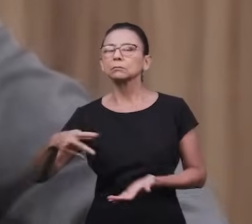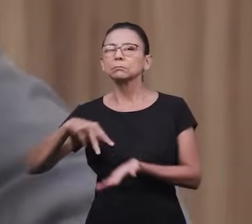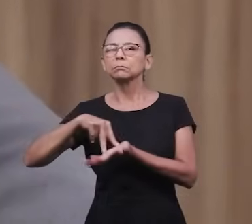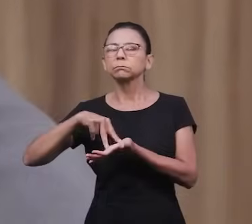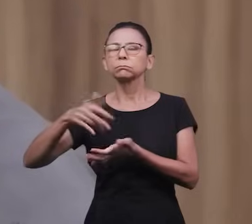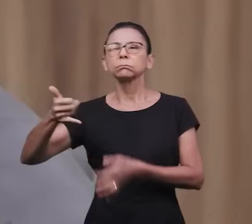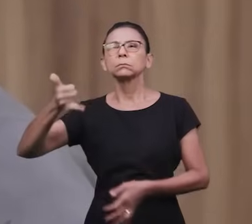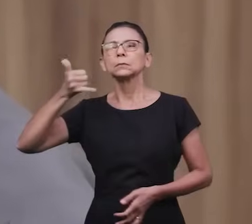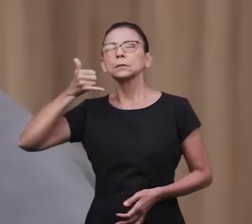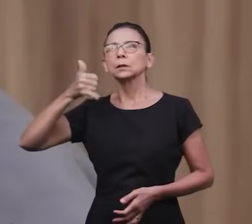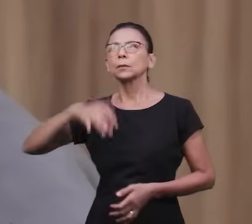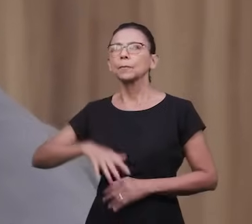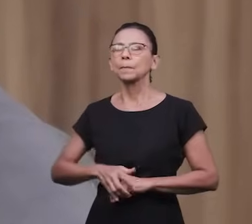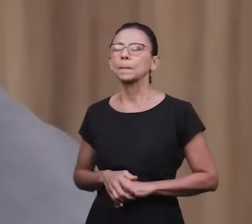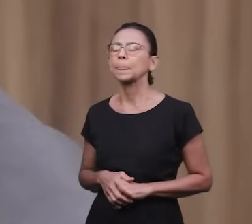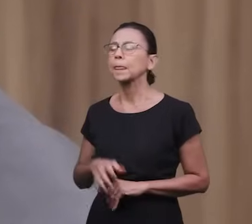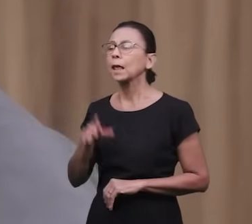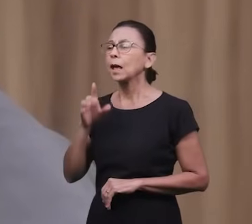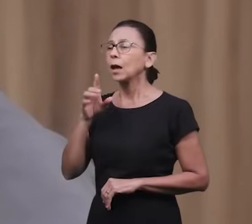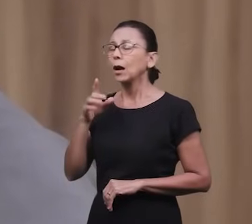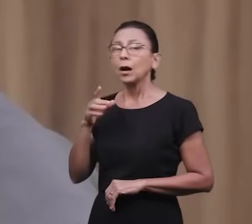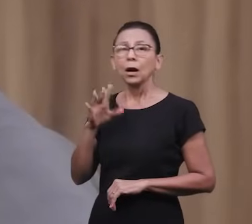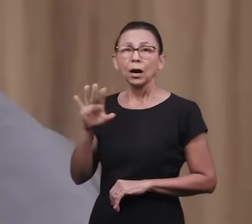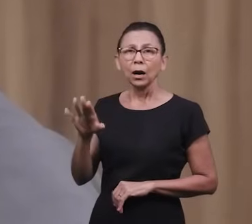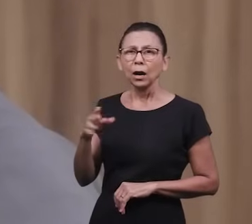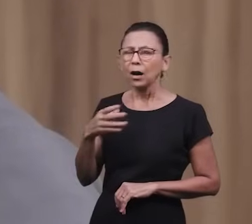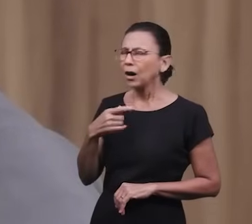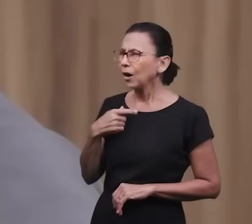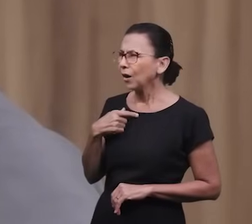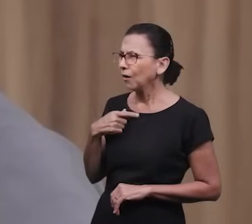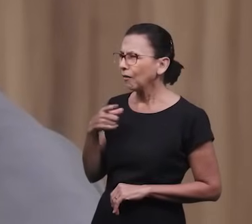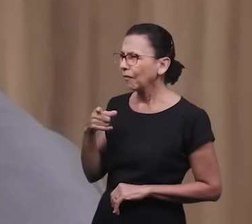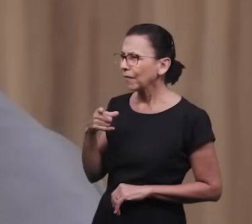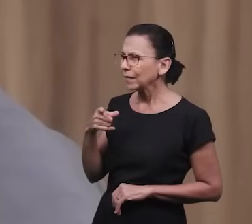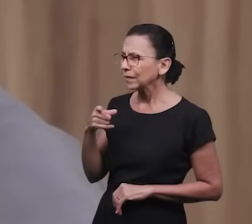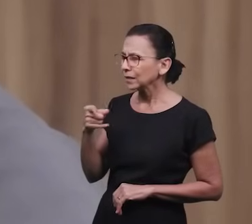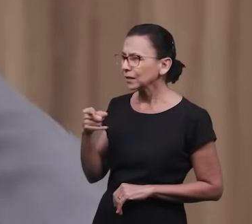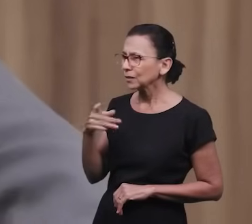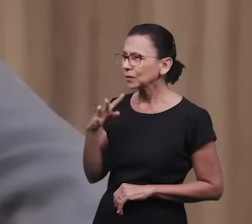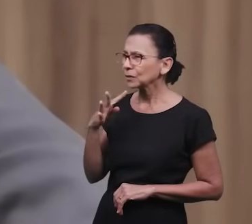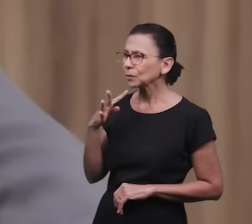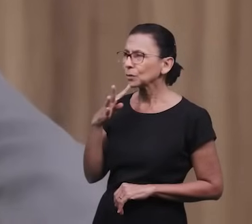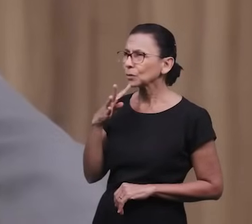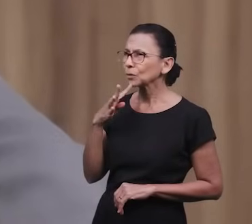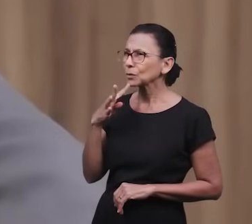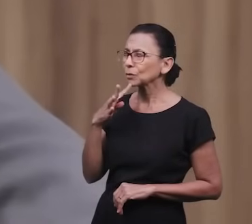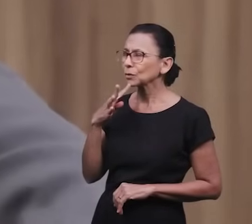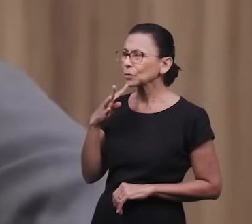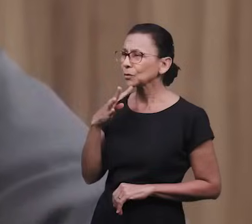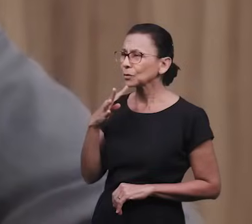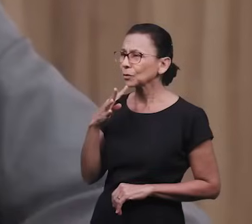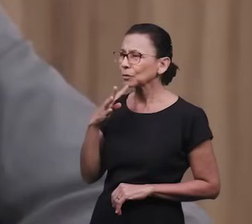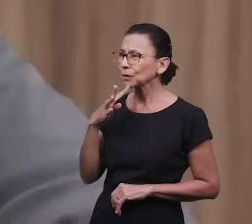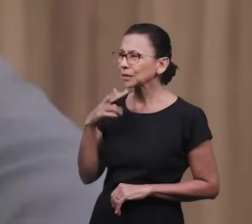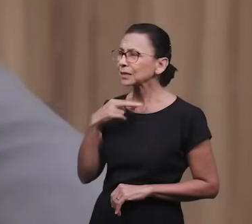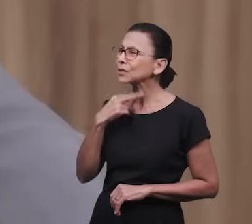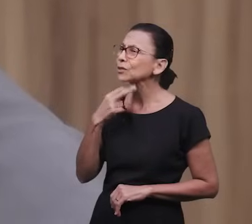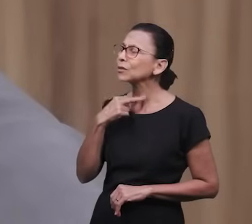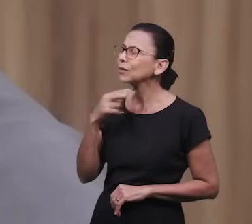nós estávamos no plantão. E ela falou assim, olha, eu estou conhecendo a voz do senhor,